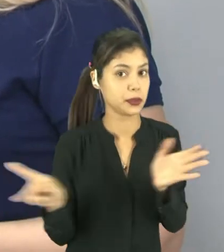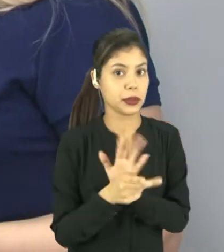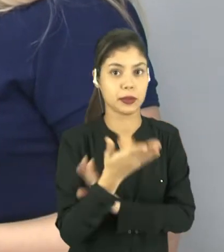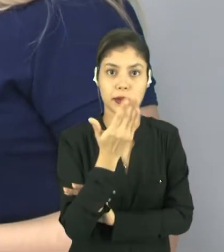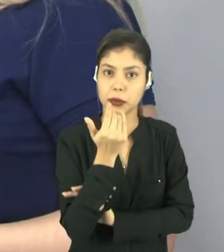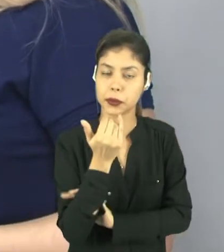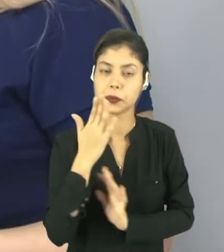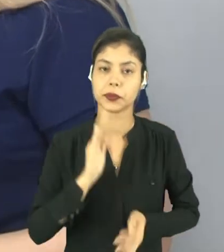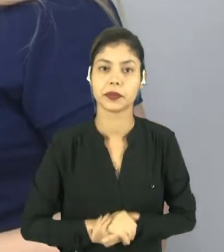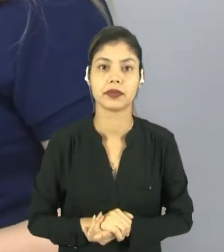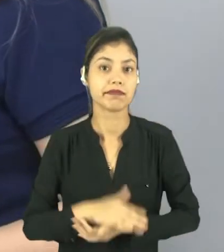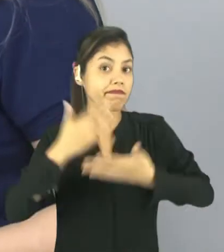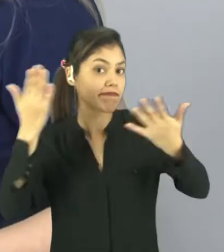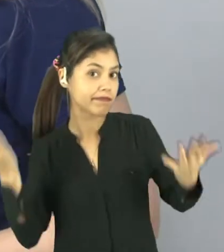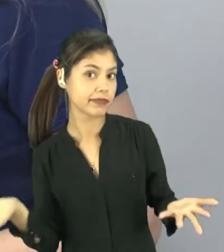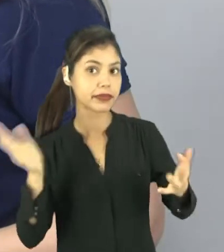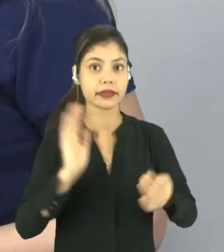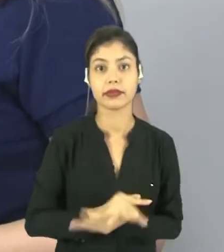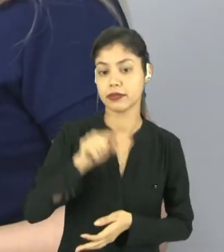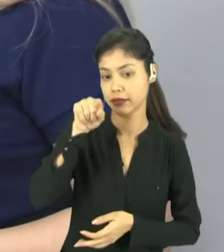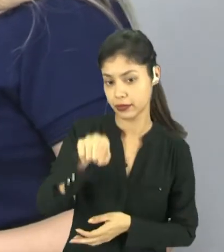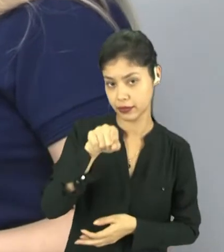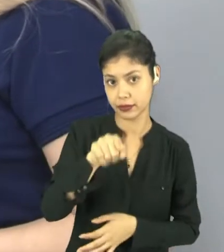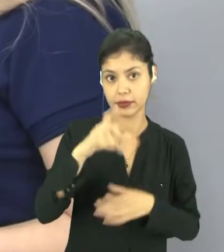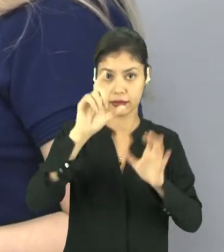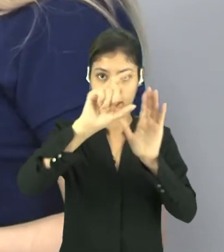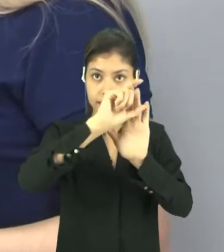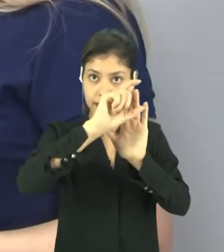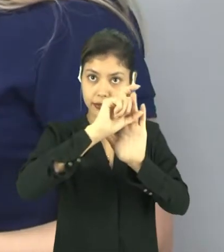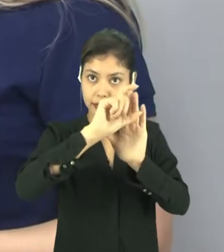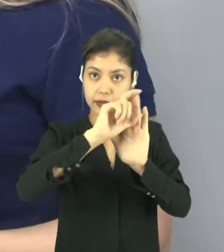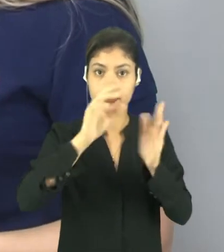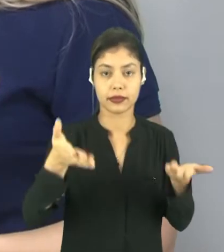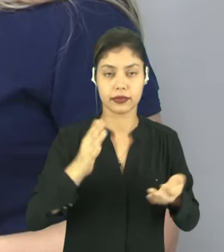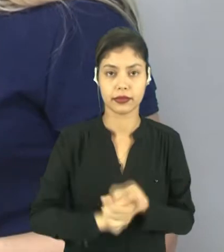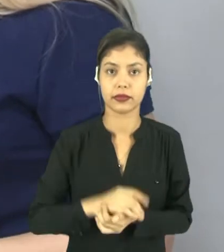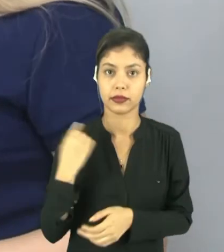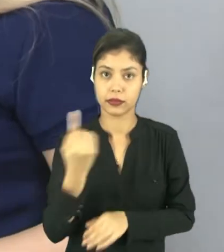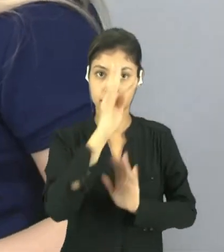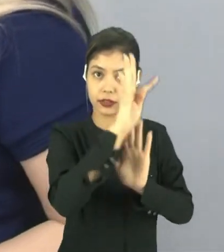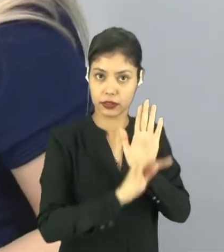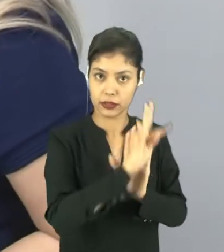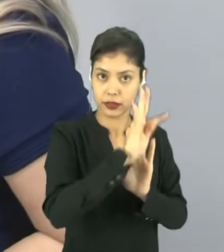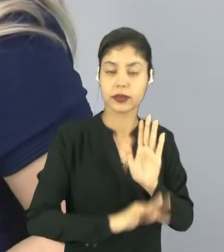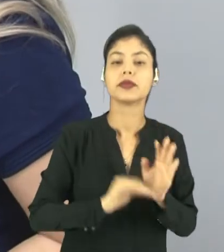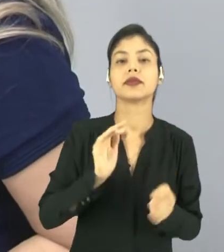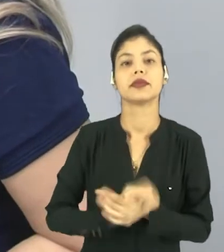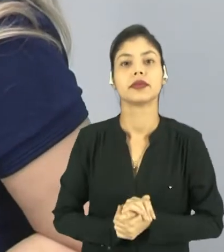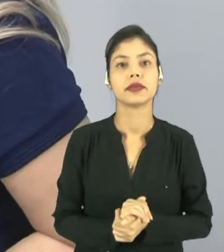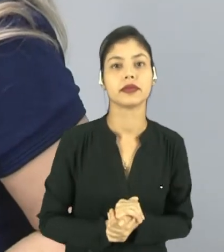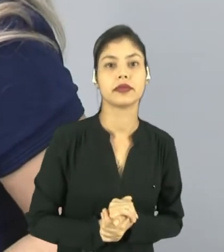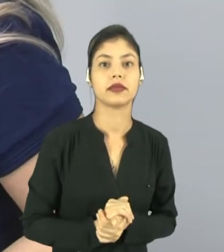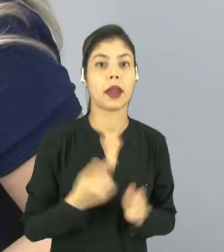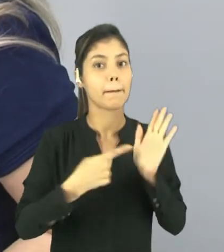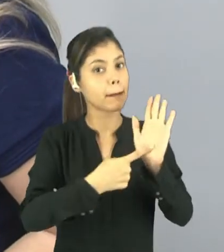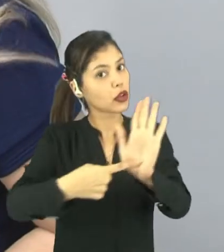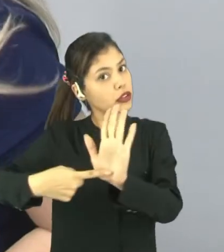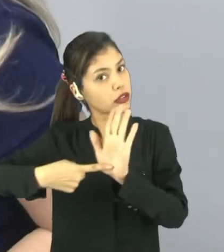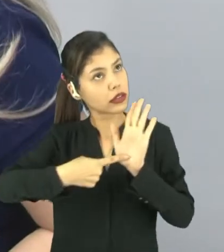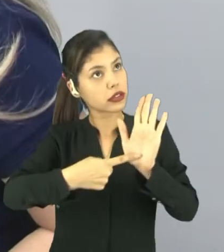próprios alimentos. Então, esse trecho, esse parágrafo do nosso texto, ele está